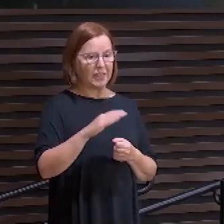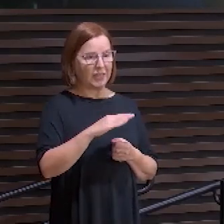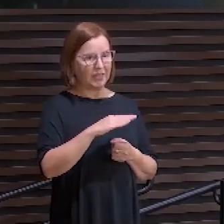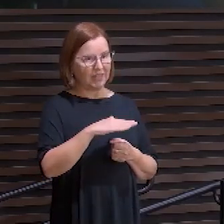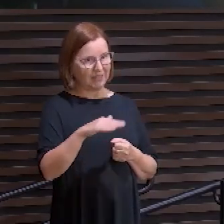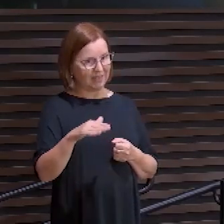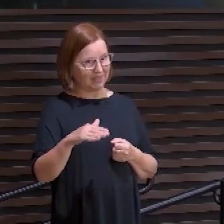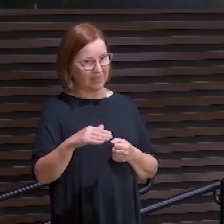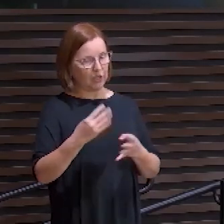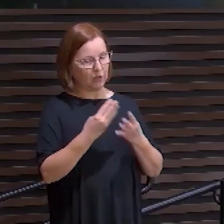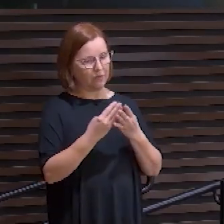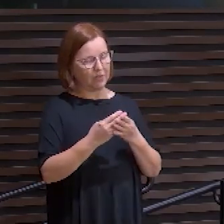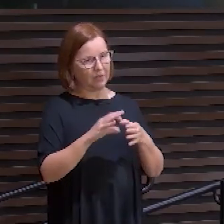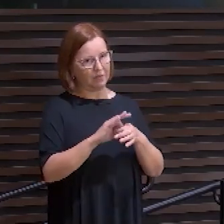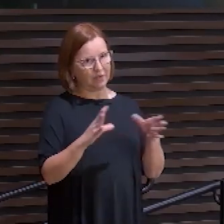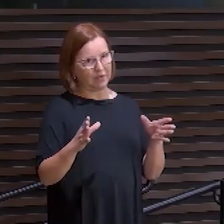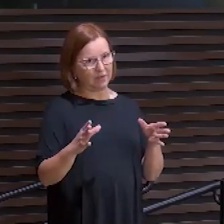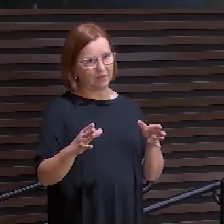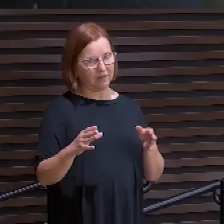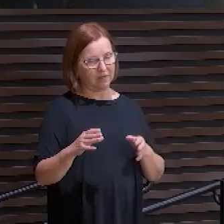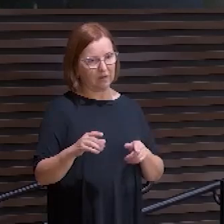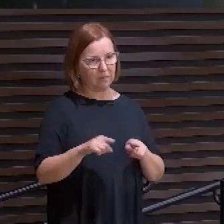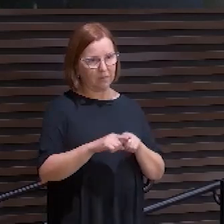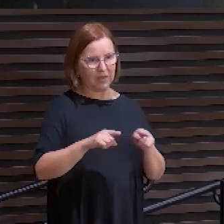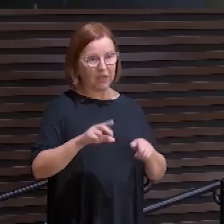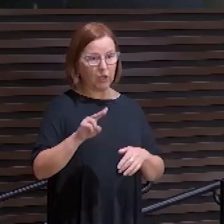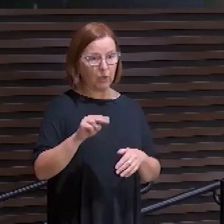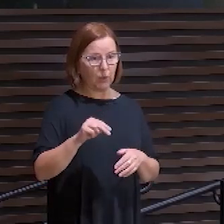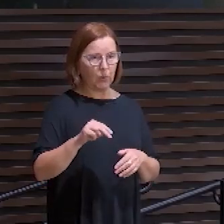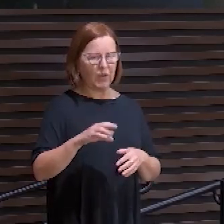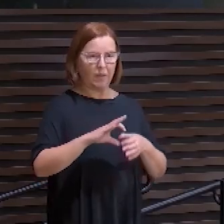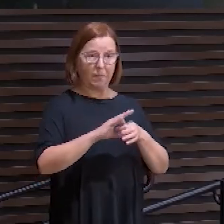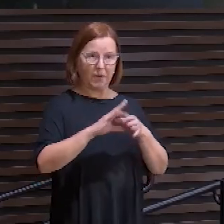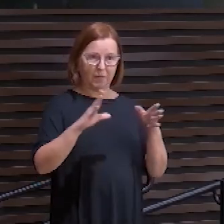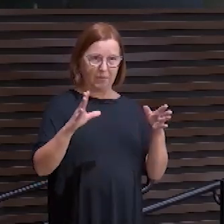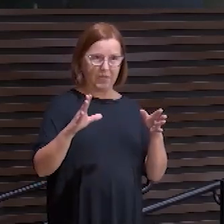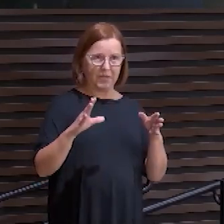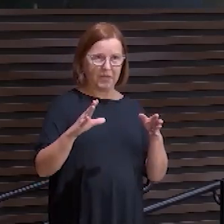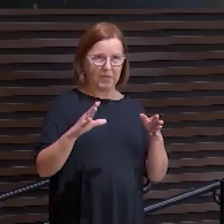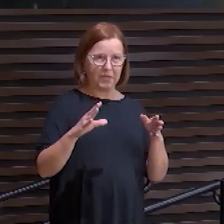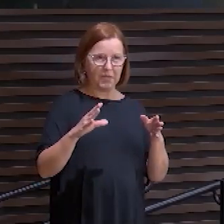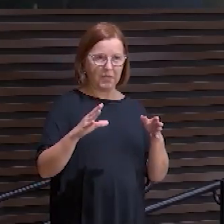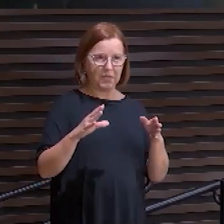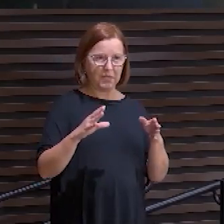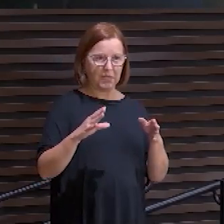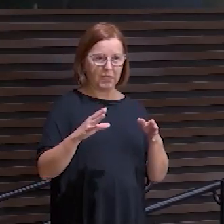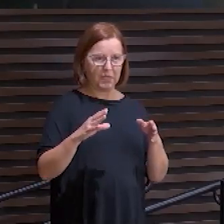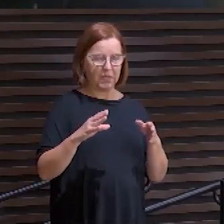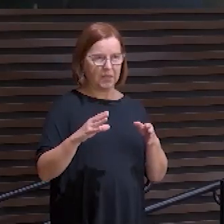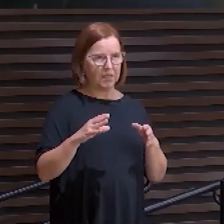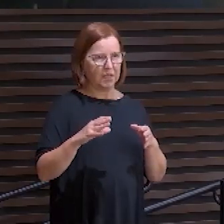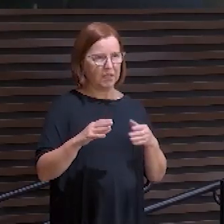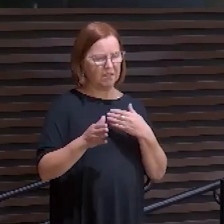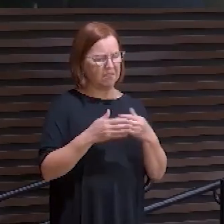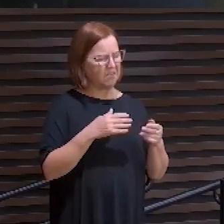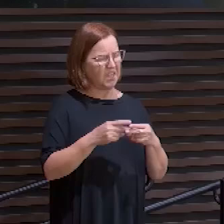nunca permita que um ato rebelde e pecaminoso passe despercebido.